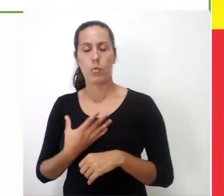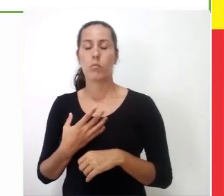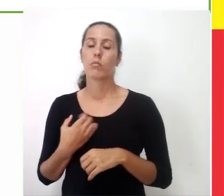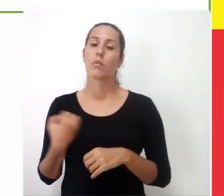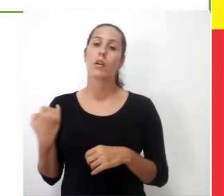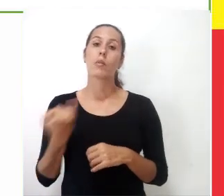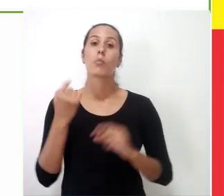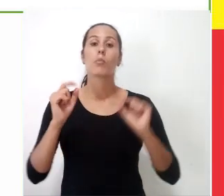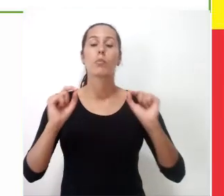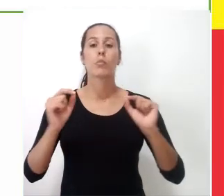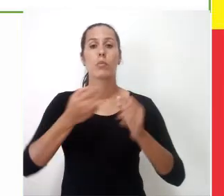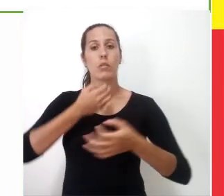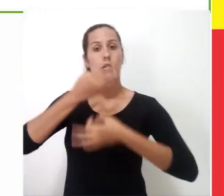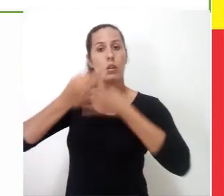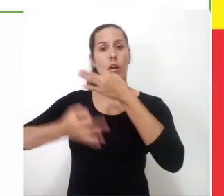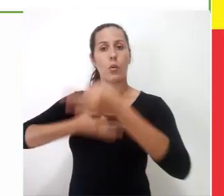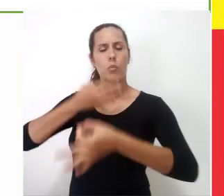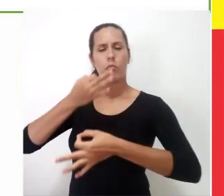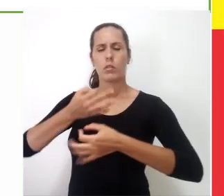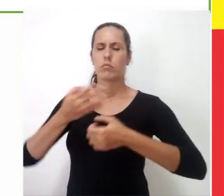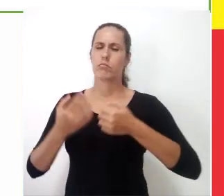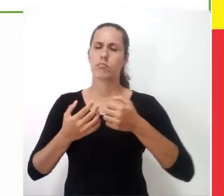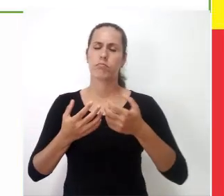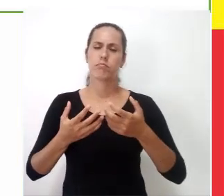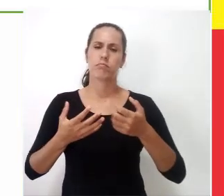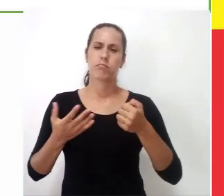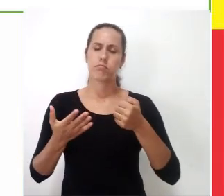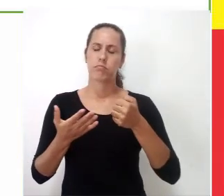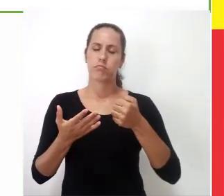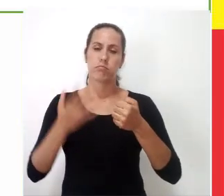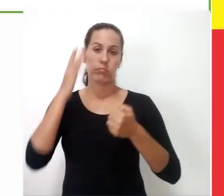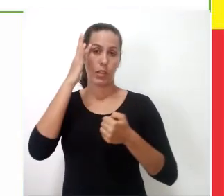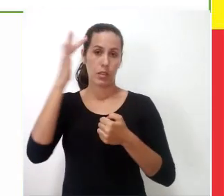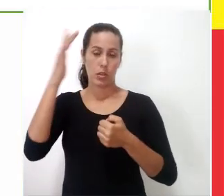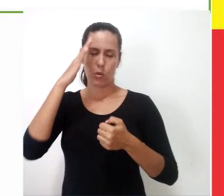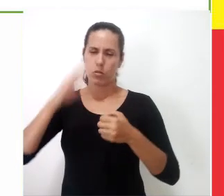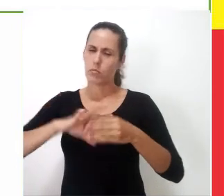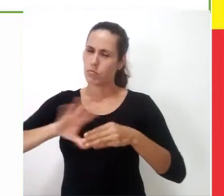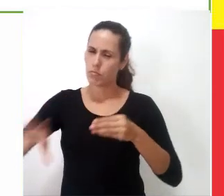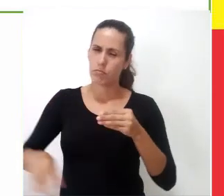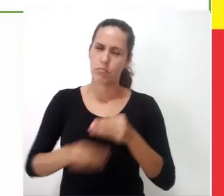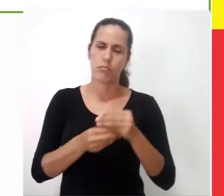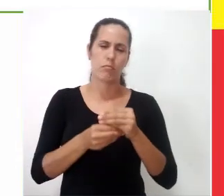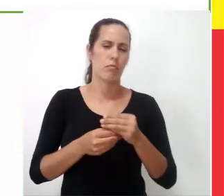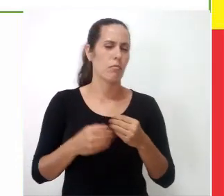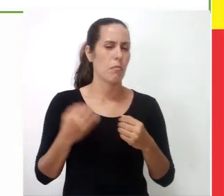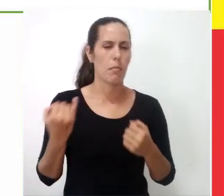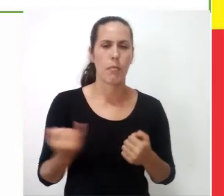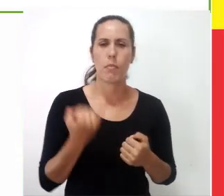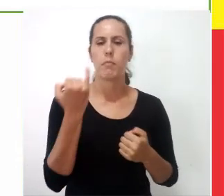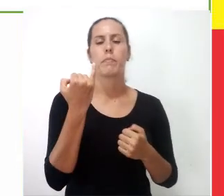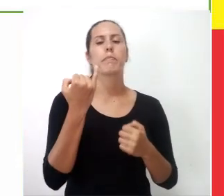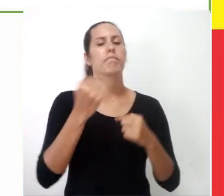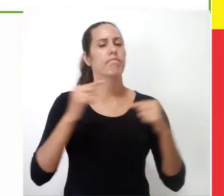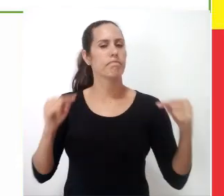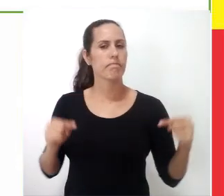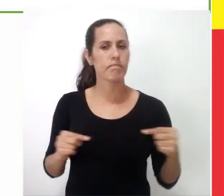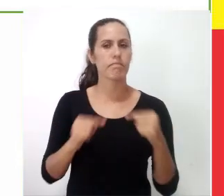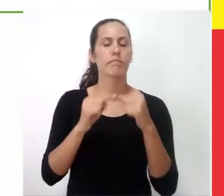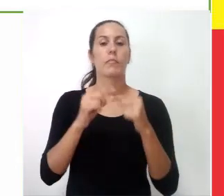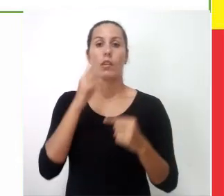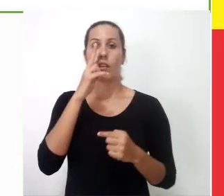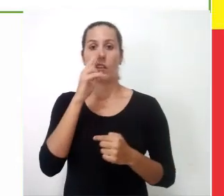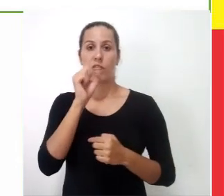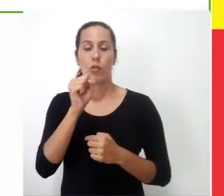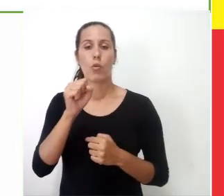texto, é necessário utilizar argumentos consistentes e bem fundamentados, pois são muito fortes